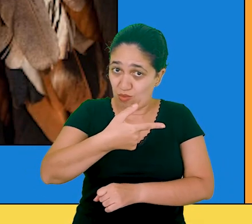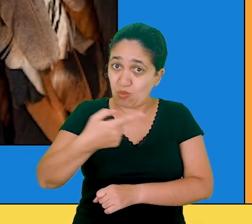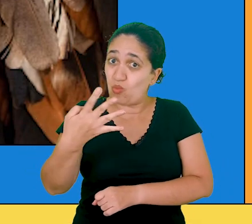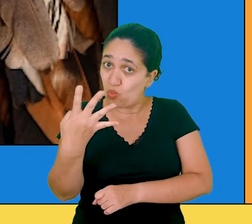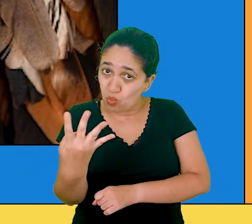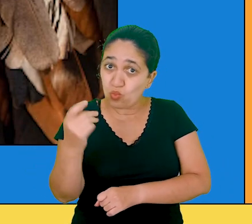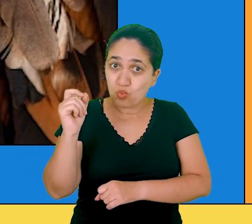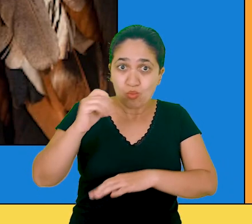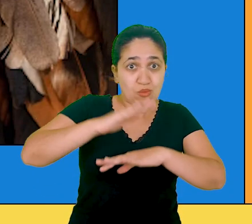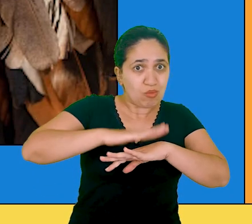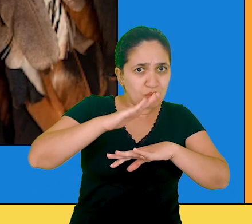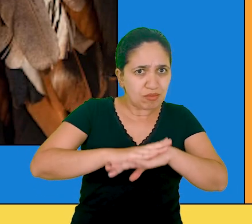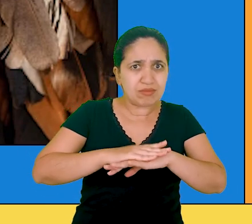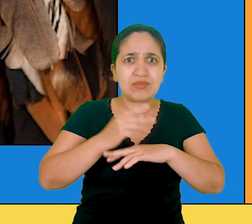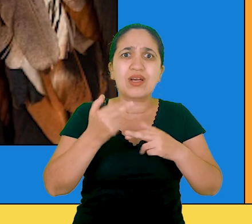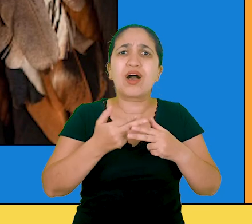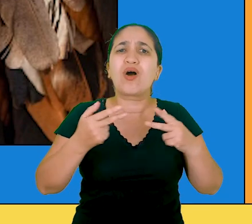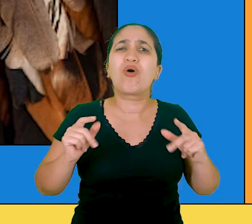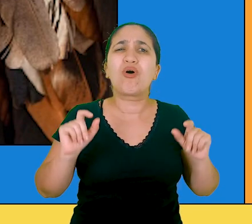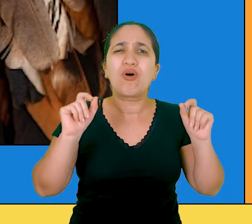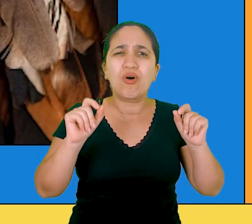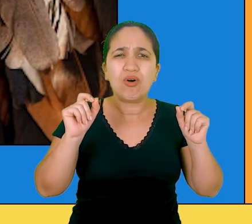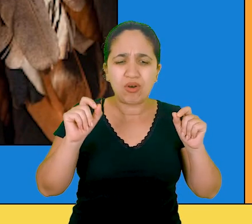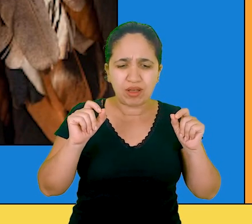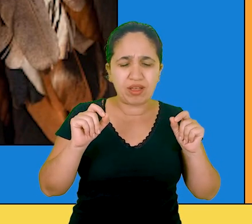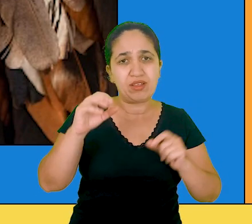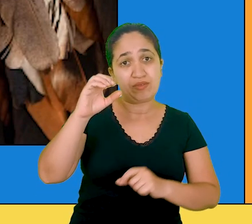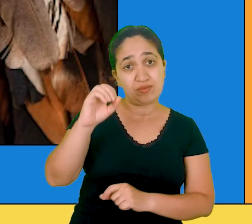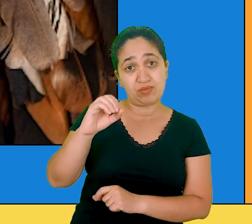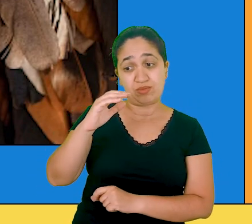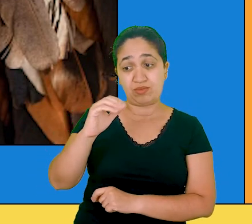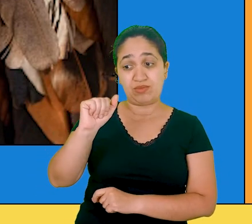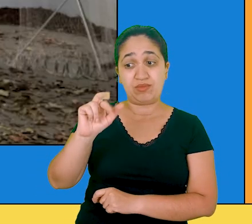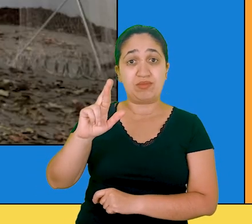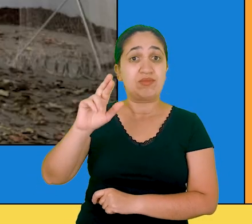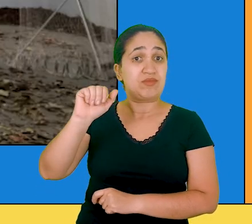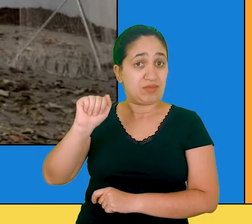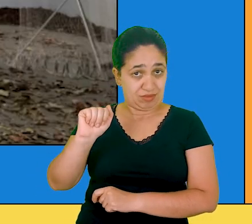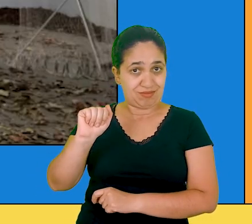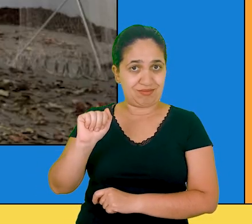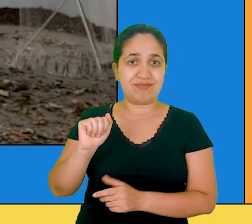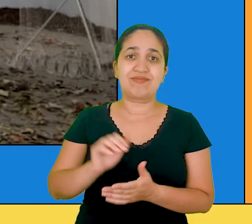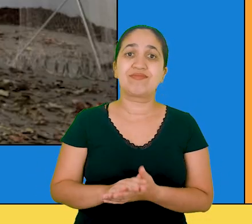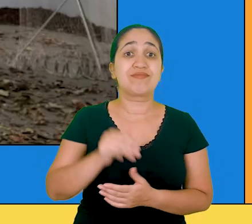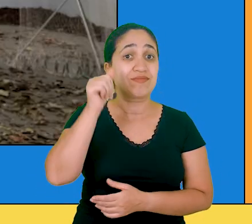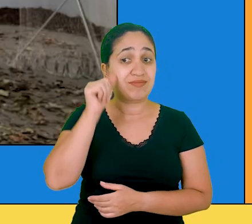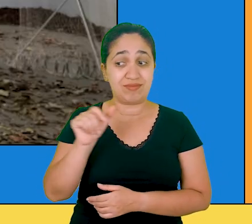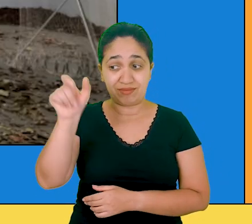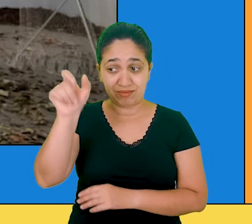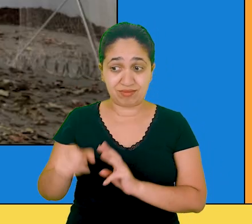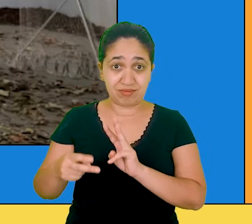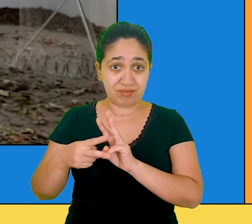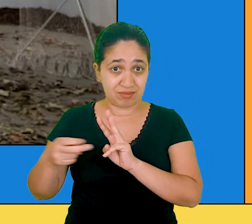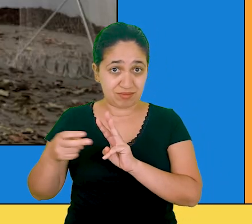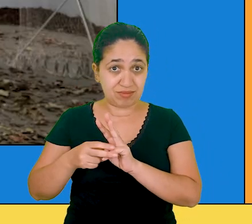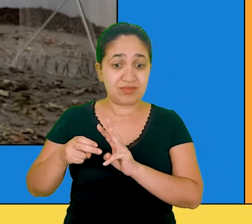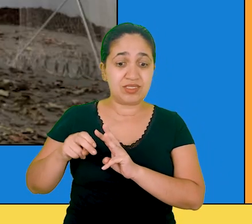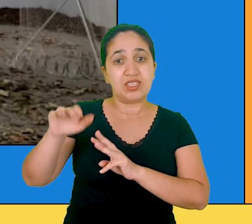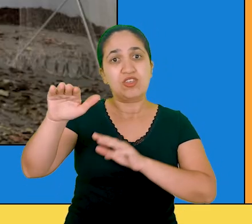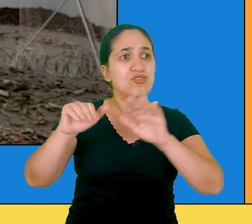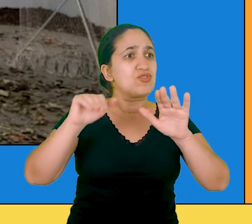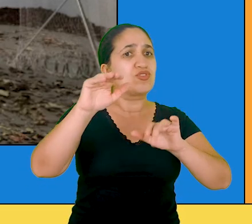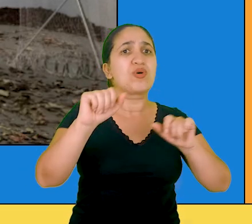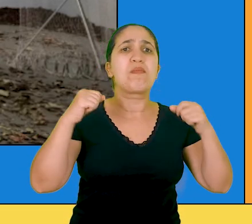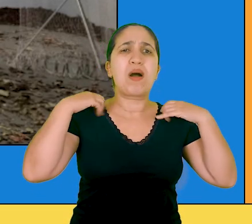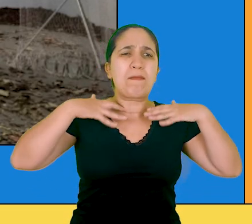a instalação, a obra e a instalação Ocará Açoiaba. Glicéria Tupinambá convoca em uma sala,